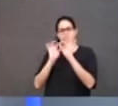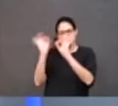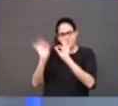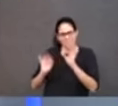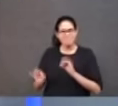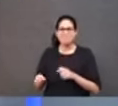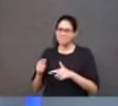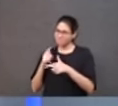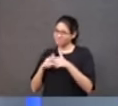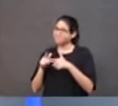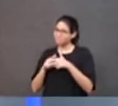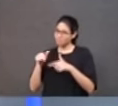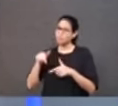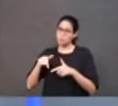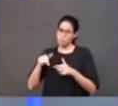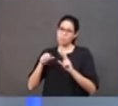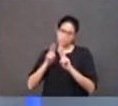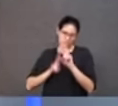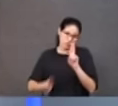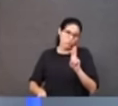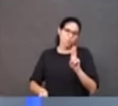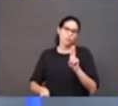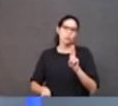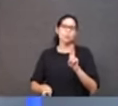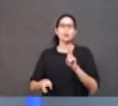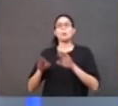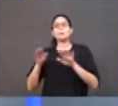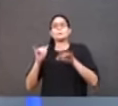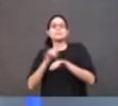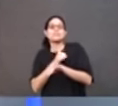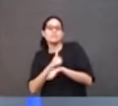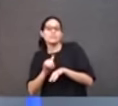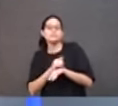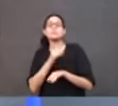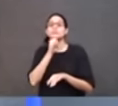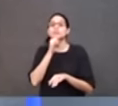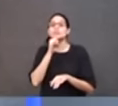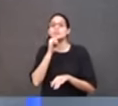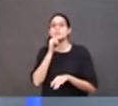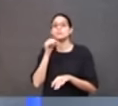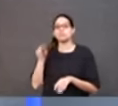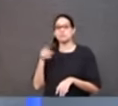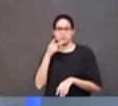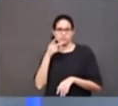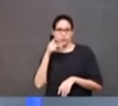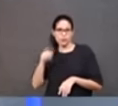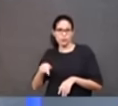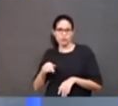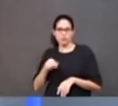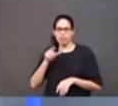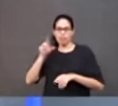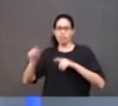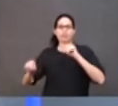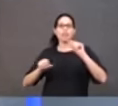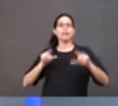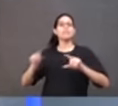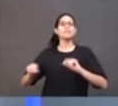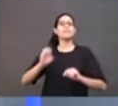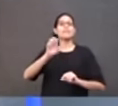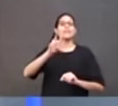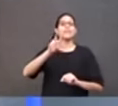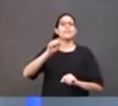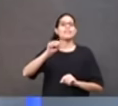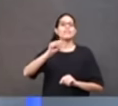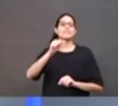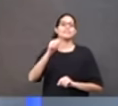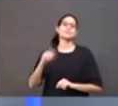universidade. Questões estratégicas, como por exemplo uma que acabou de ser citada aqui nesse debate, que é a questão da evasão. A evasão é hoje um